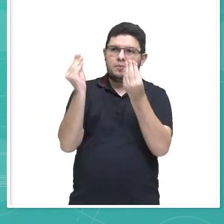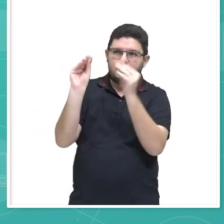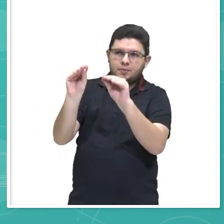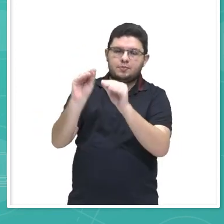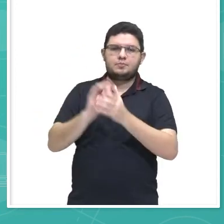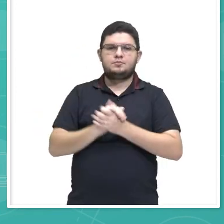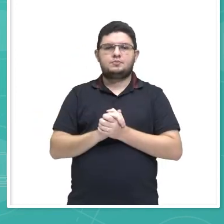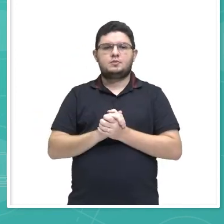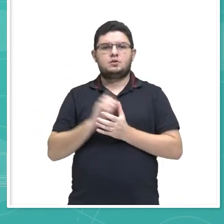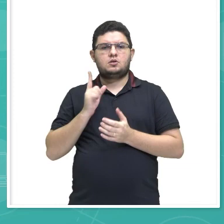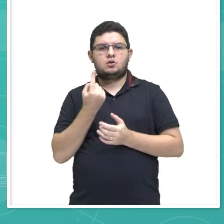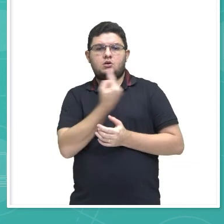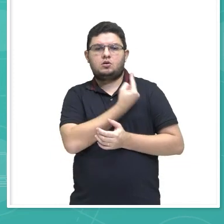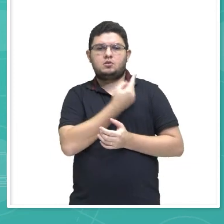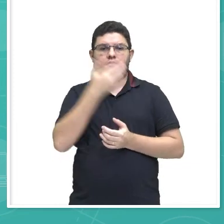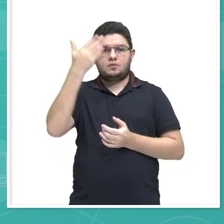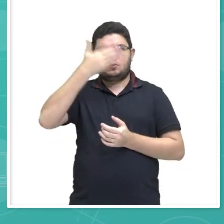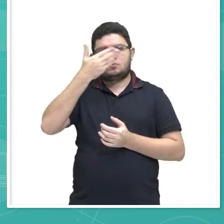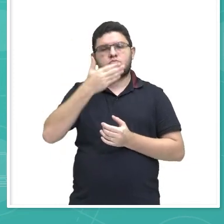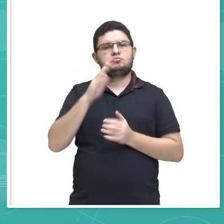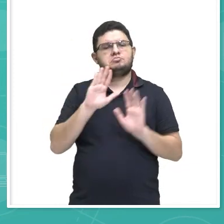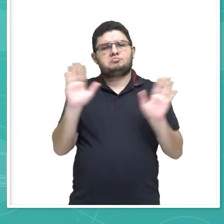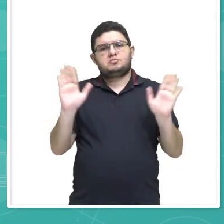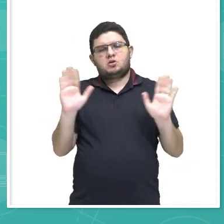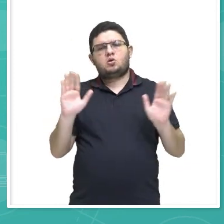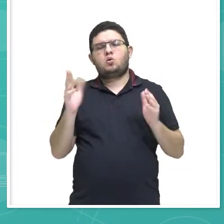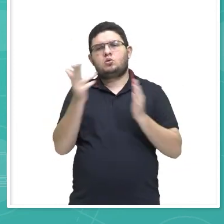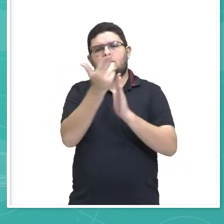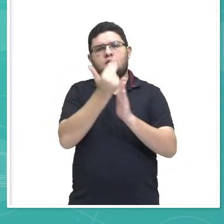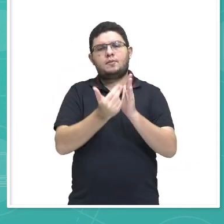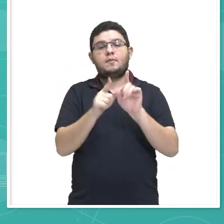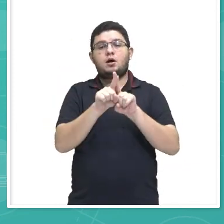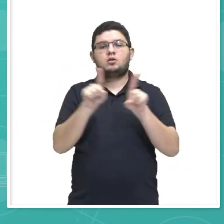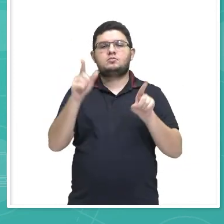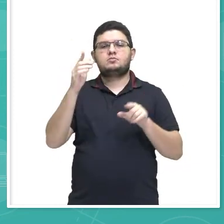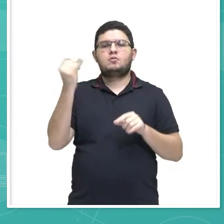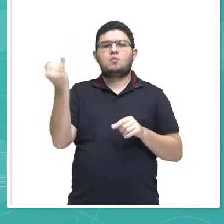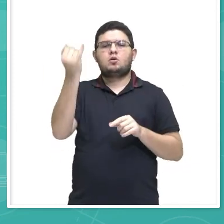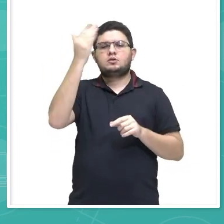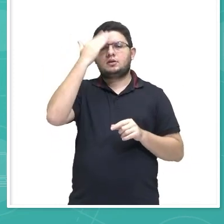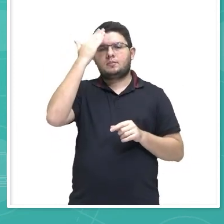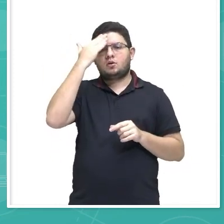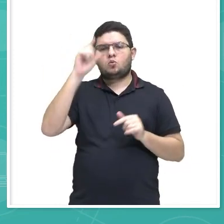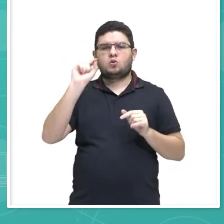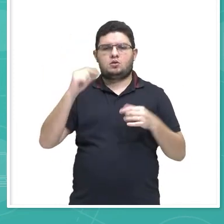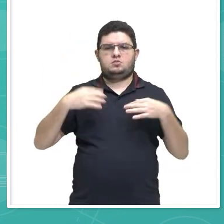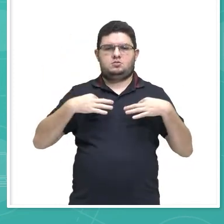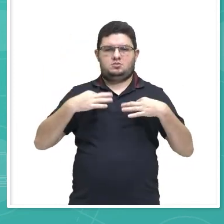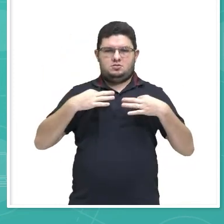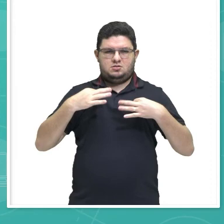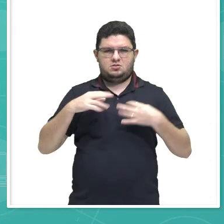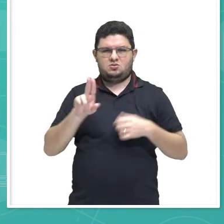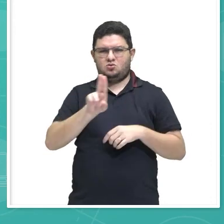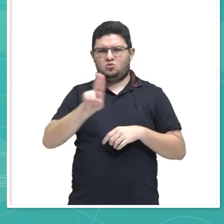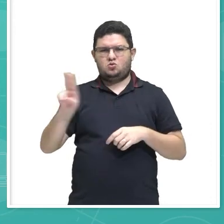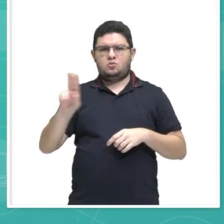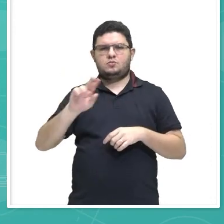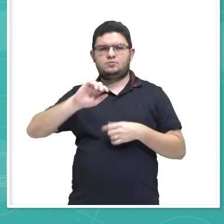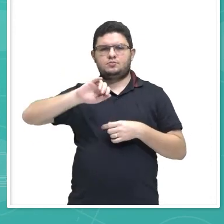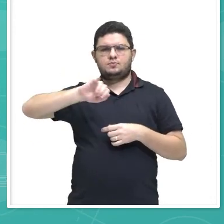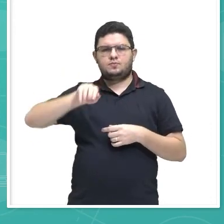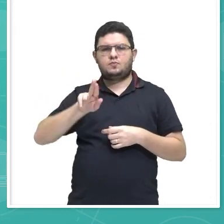a gente ver o desenho que vocês fizeram, o importante é saber o seguinte. O nome do traje típico do judô se chama